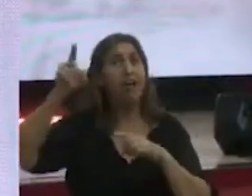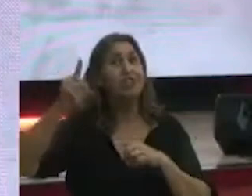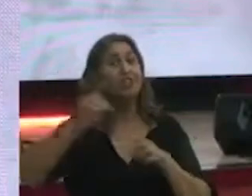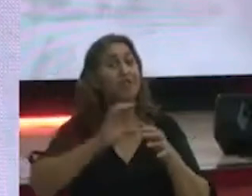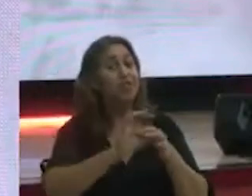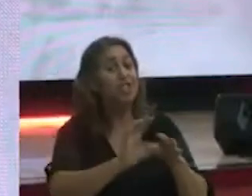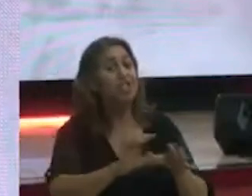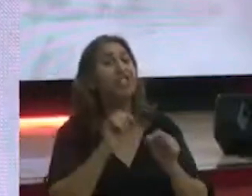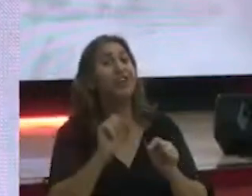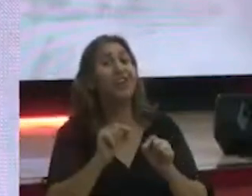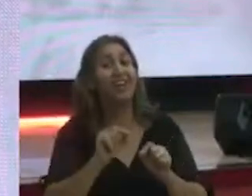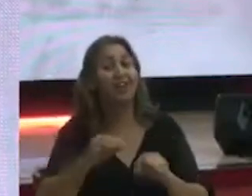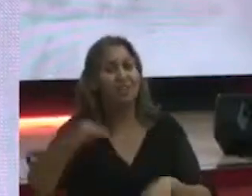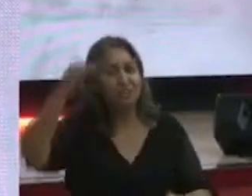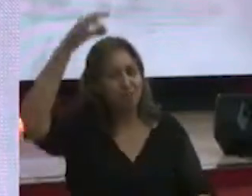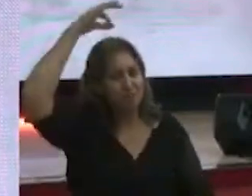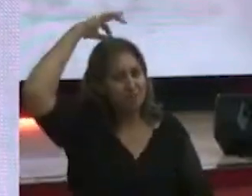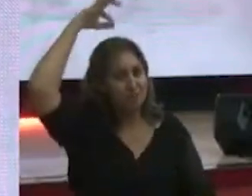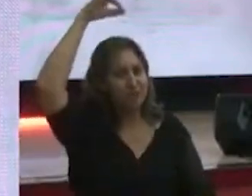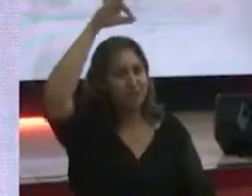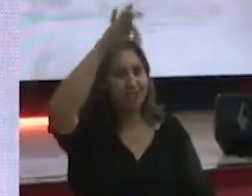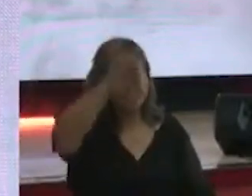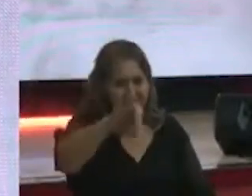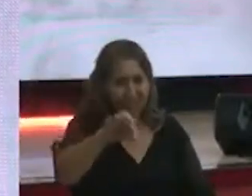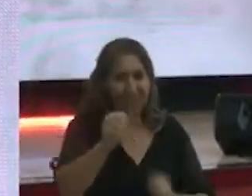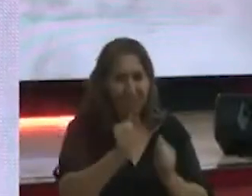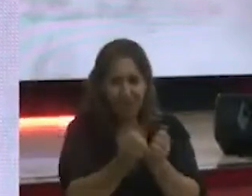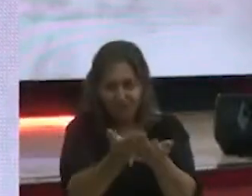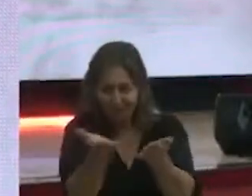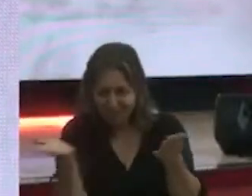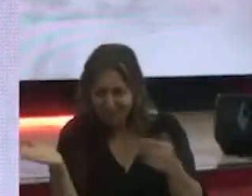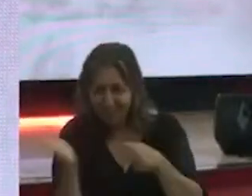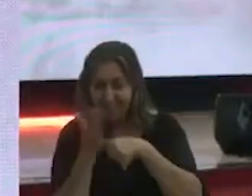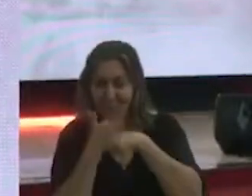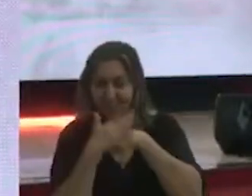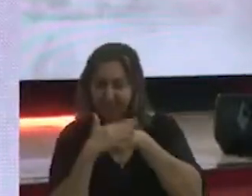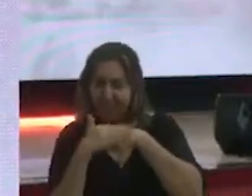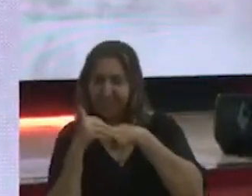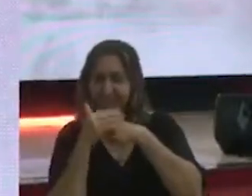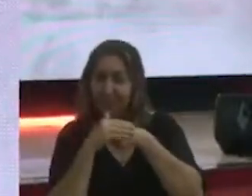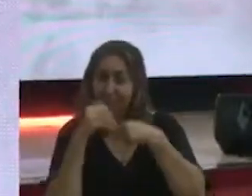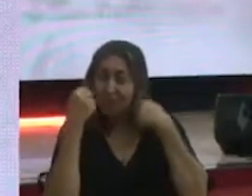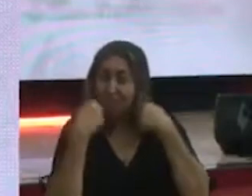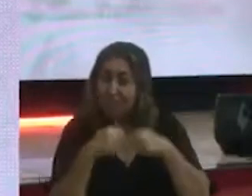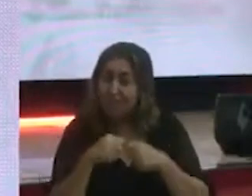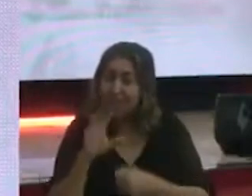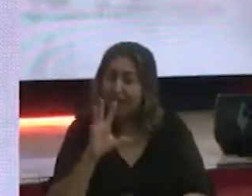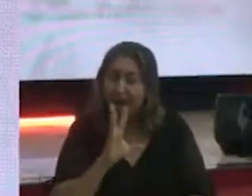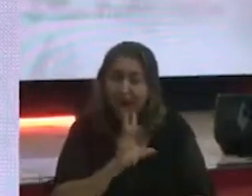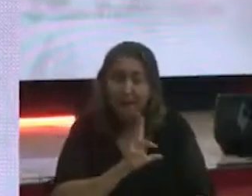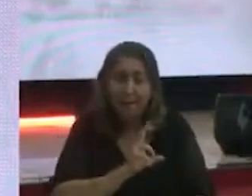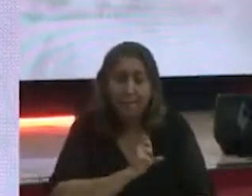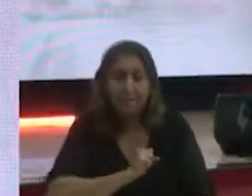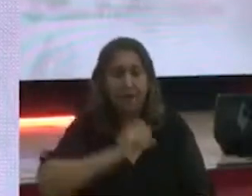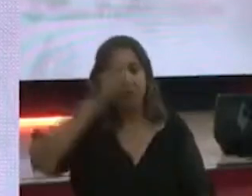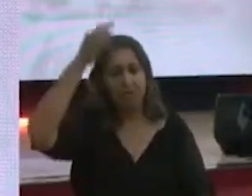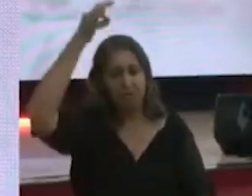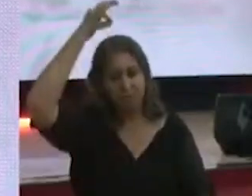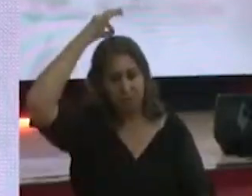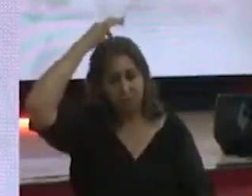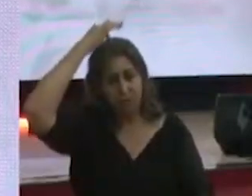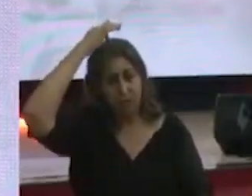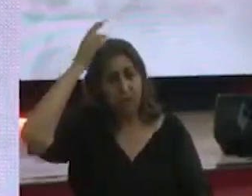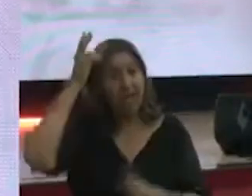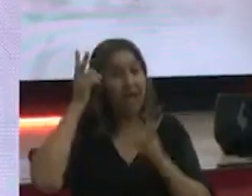Consolador ou seja nós devemos amar o espírito santo assim